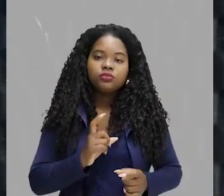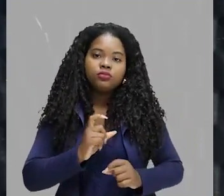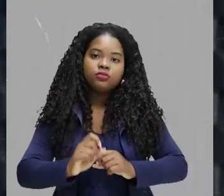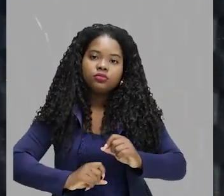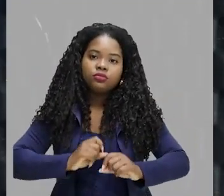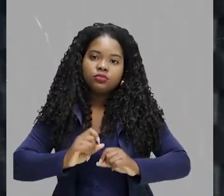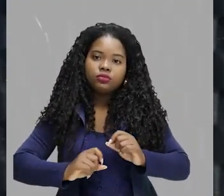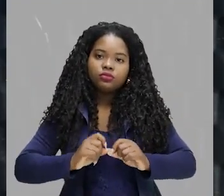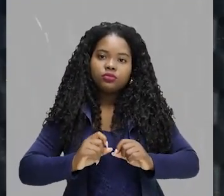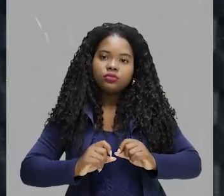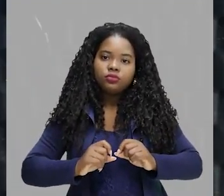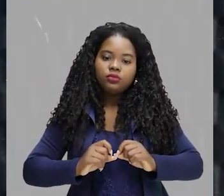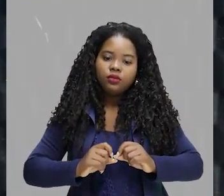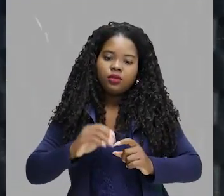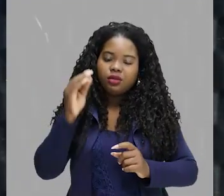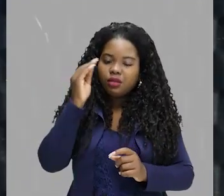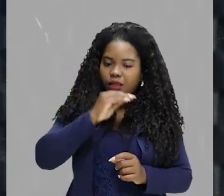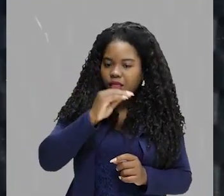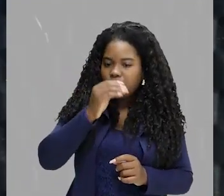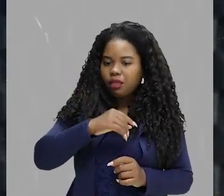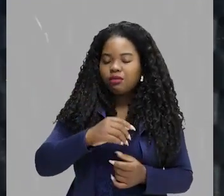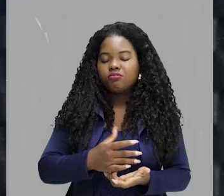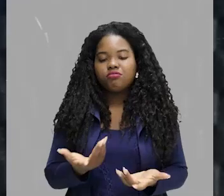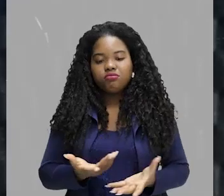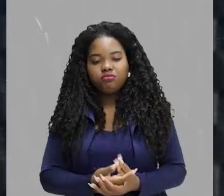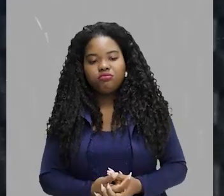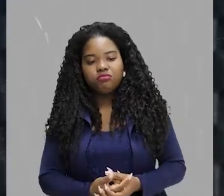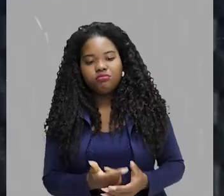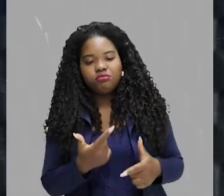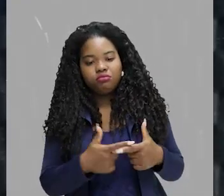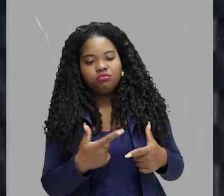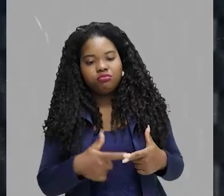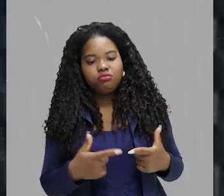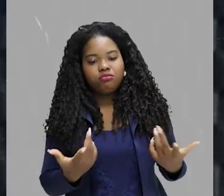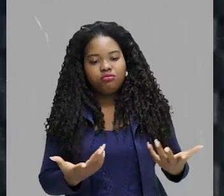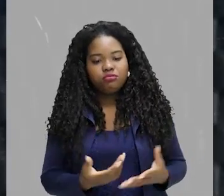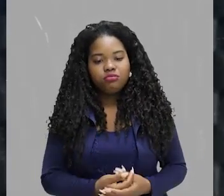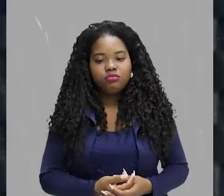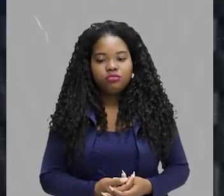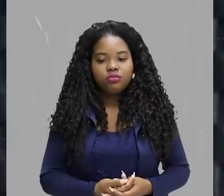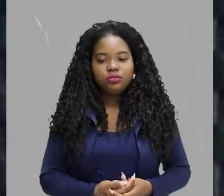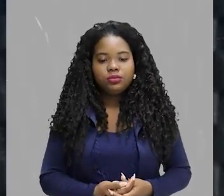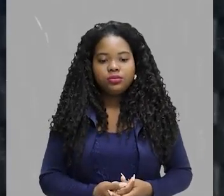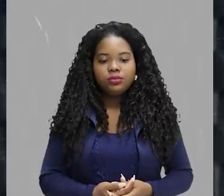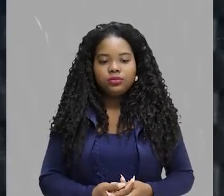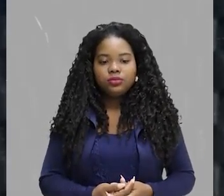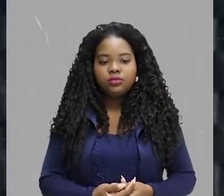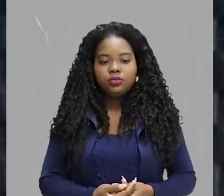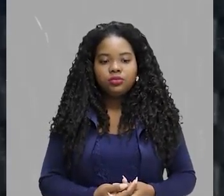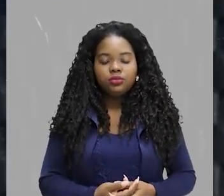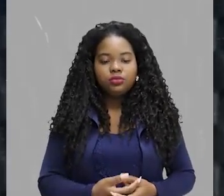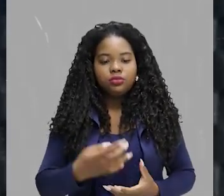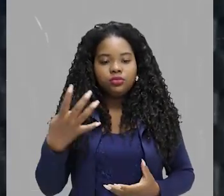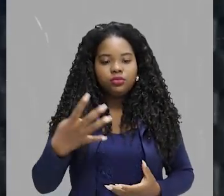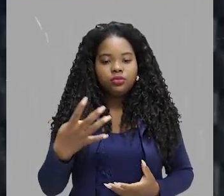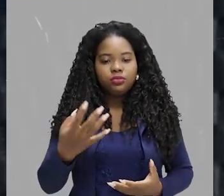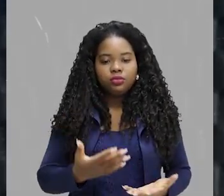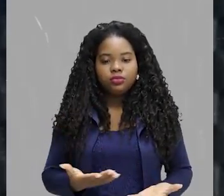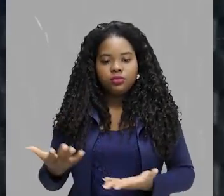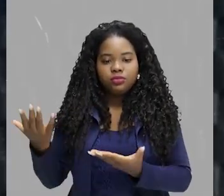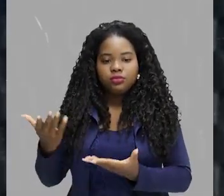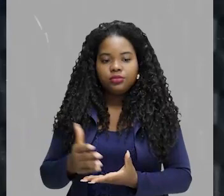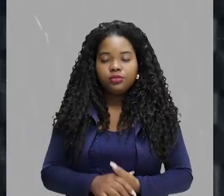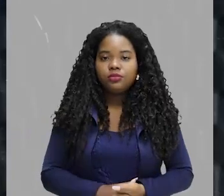conta desse erro, dessa falha, e começaram a tentar corrigir isso ao longo do tempo. E uma